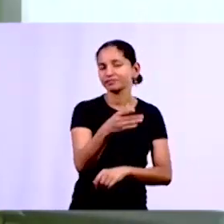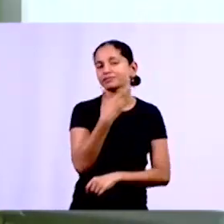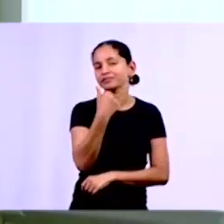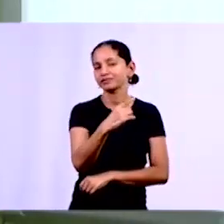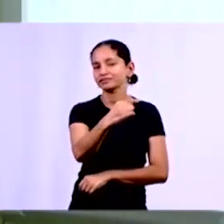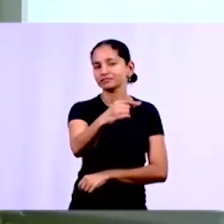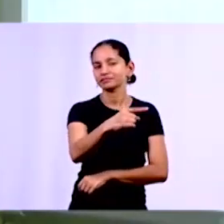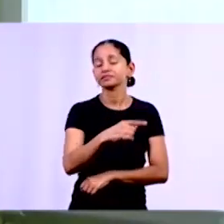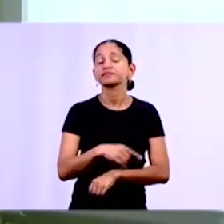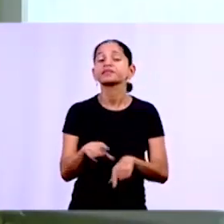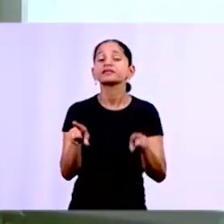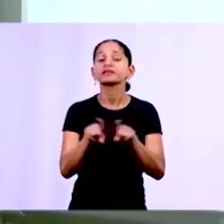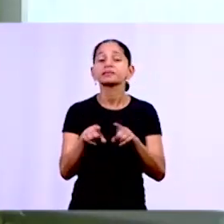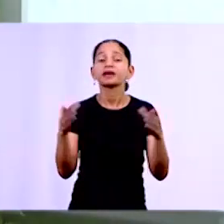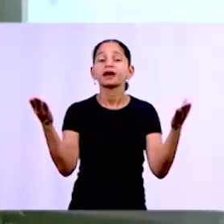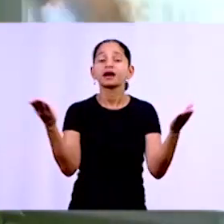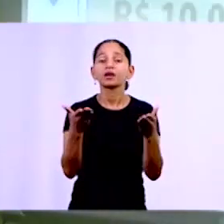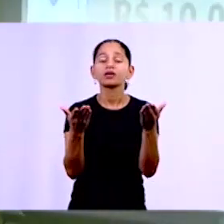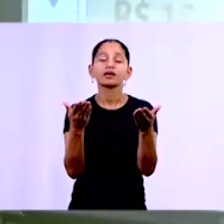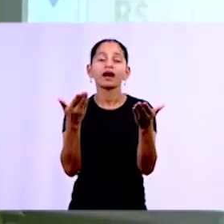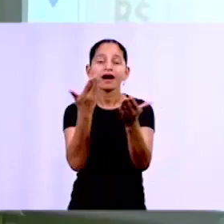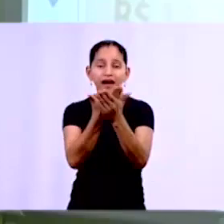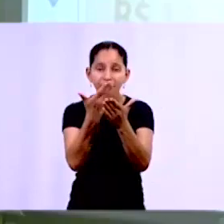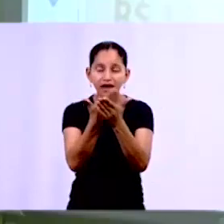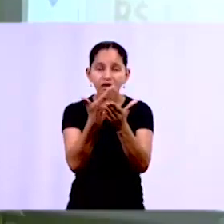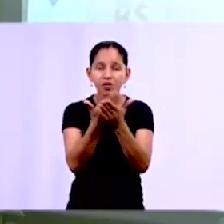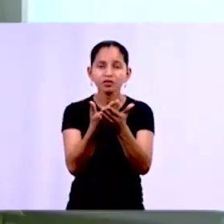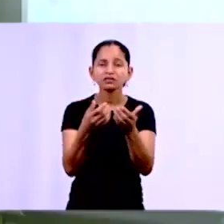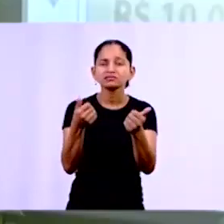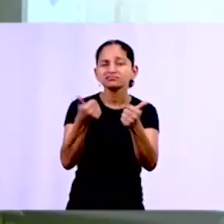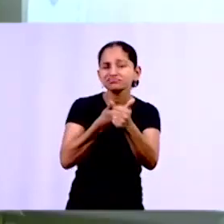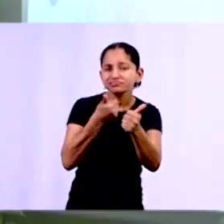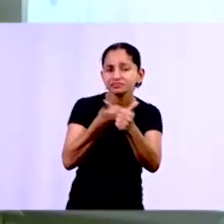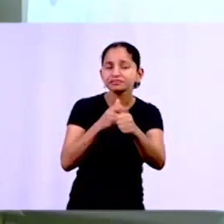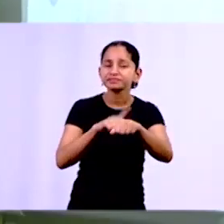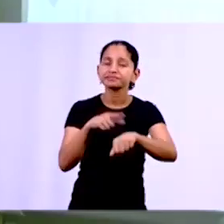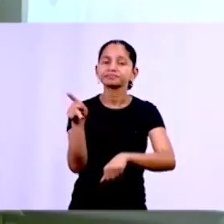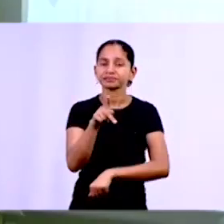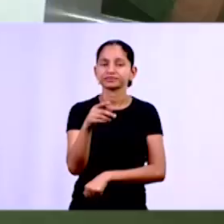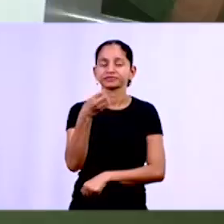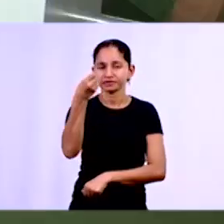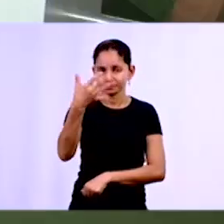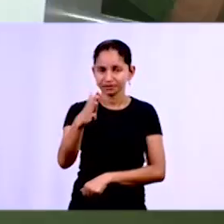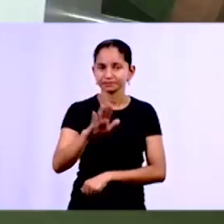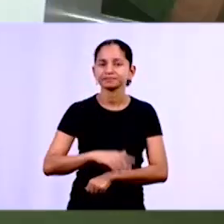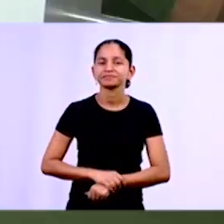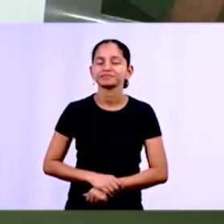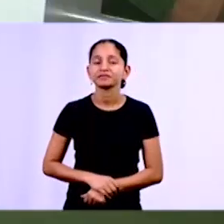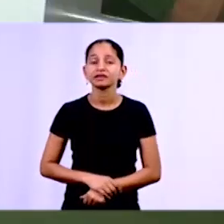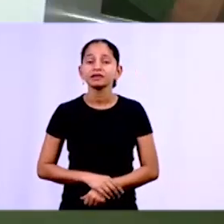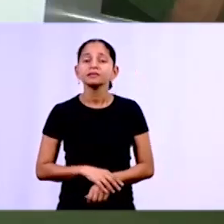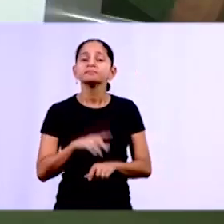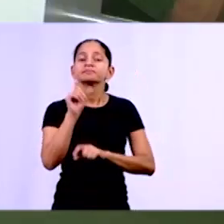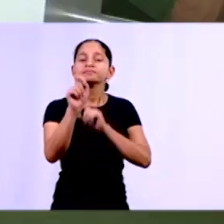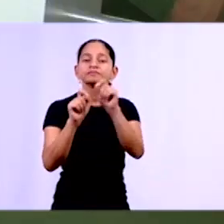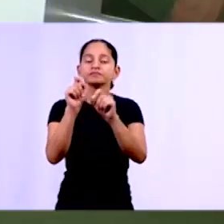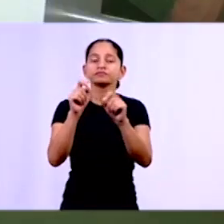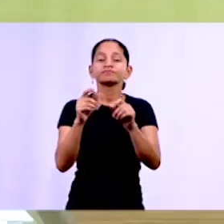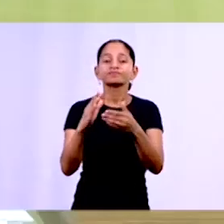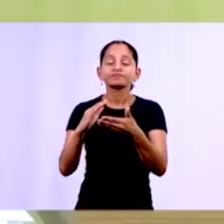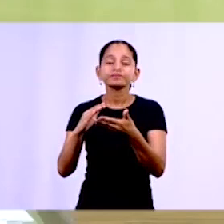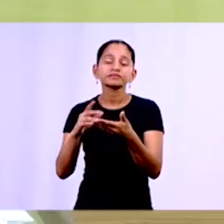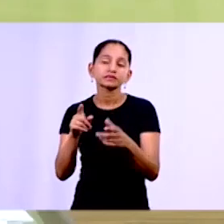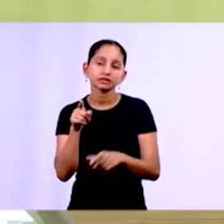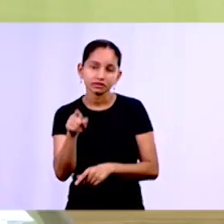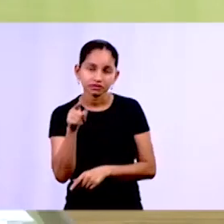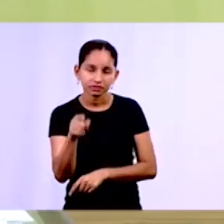fazer e nós vamos tentar responder ao longo dessa aula, a gente já está terminando o nosso tempo. Pode falar, professora. Professor, o que diferencia aí um computador